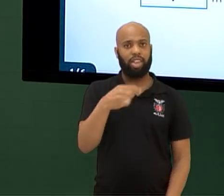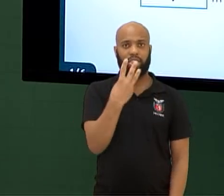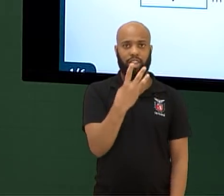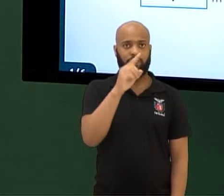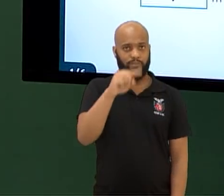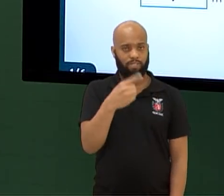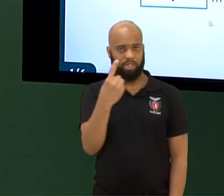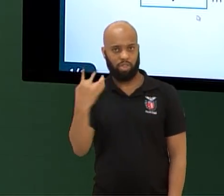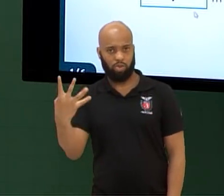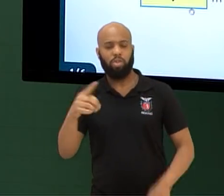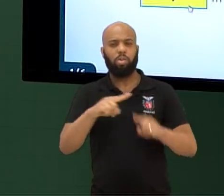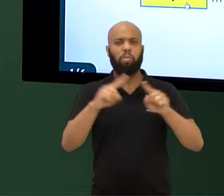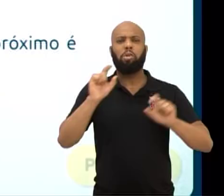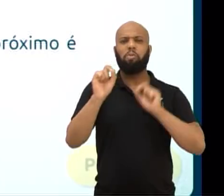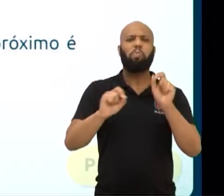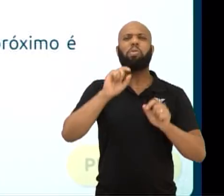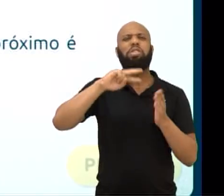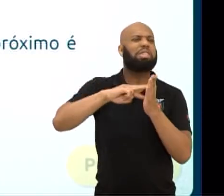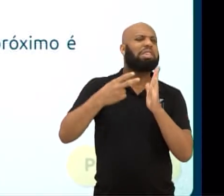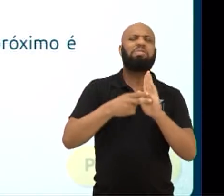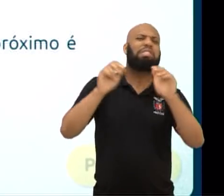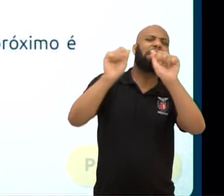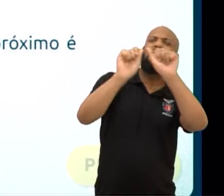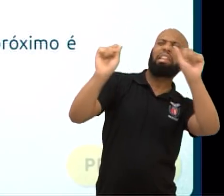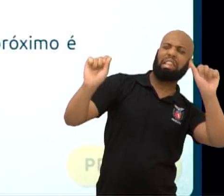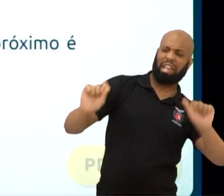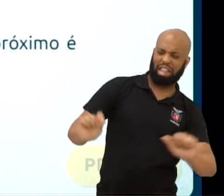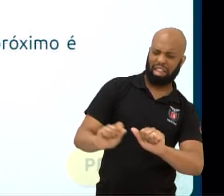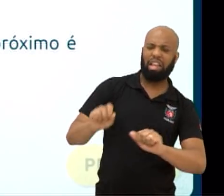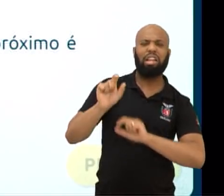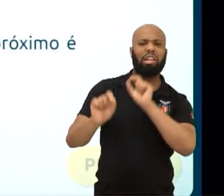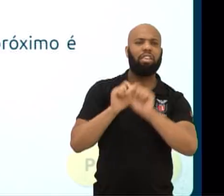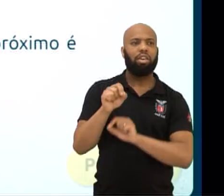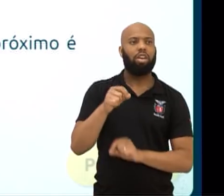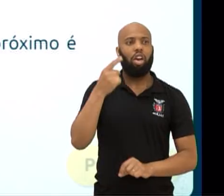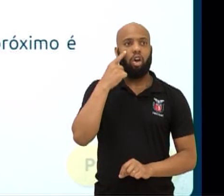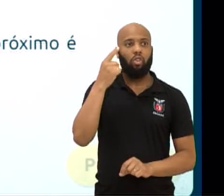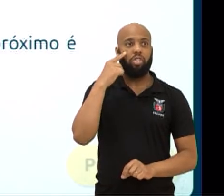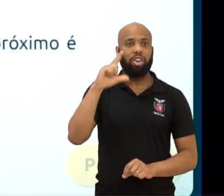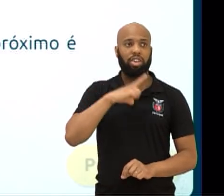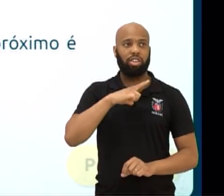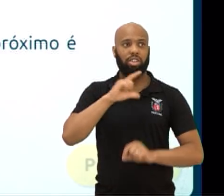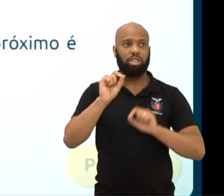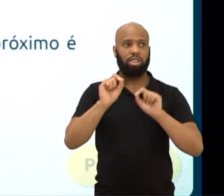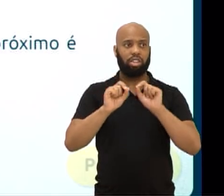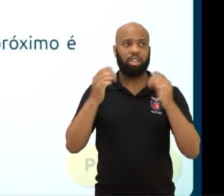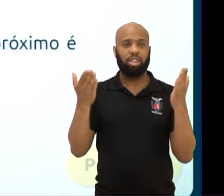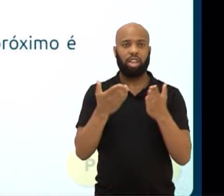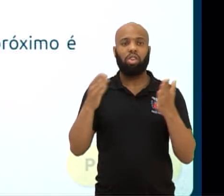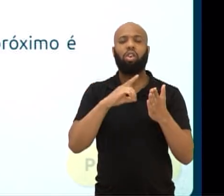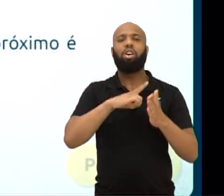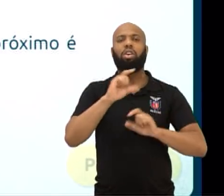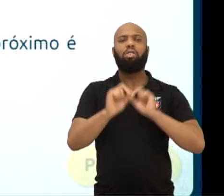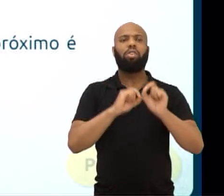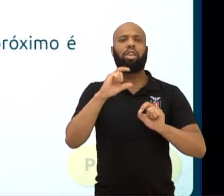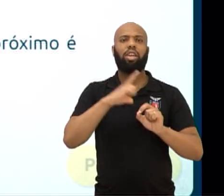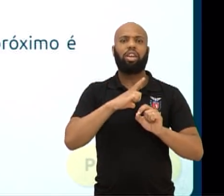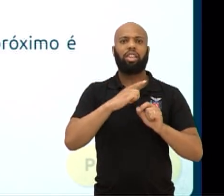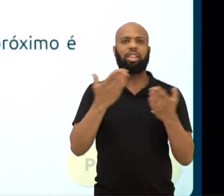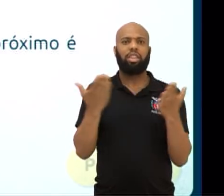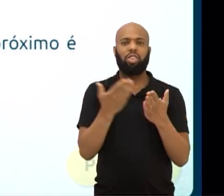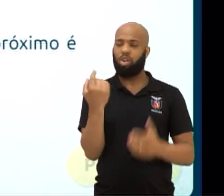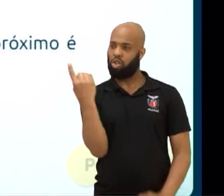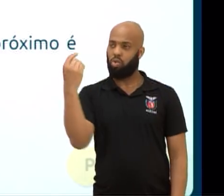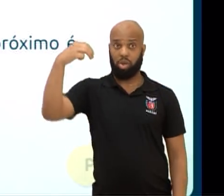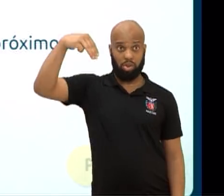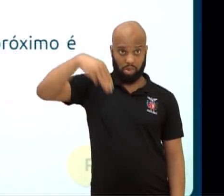3,14. Mas o que é a área, professora? Vamos pensar que a gente vai pegar esse segmento e vamos de 1